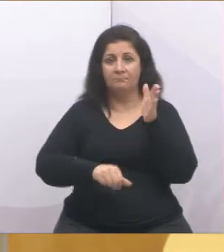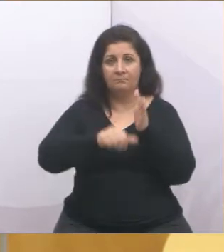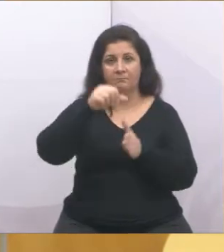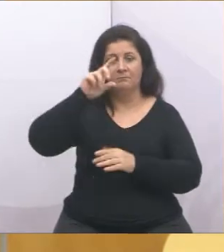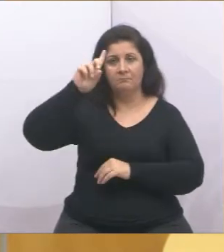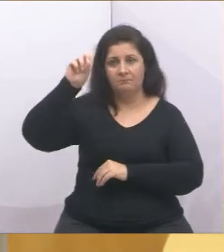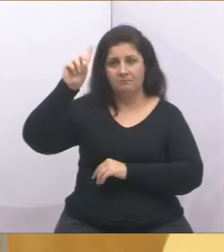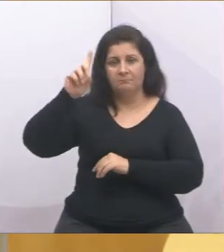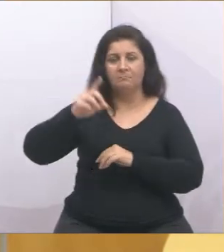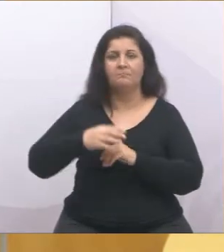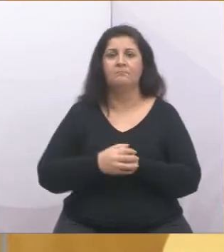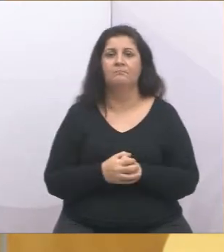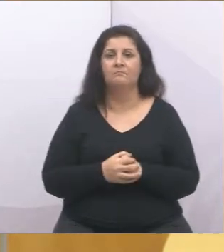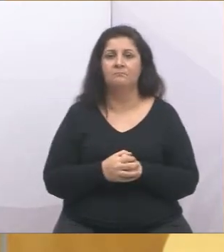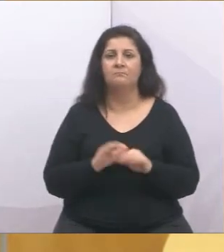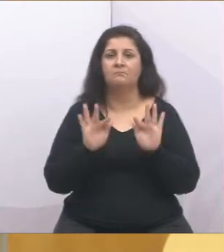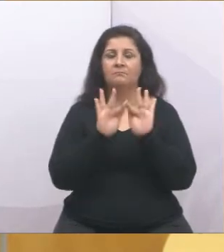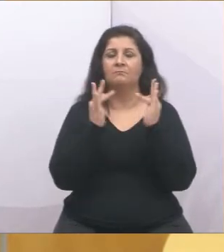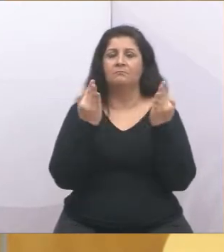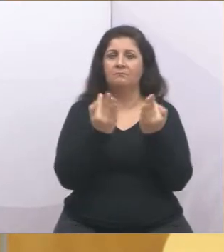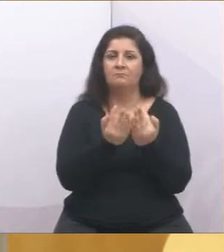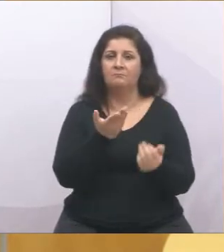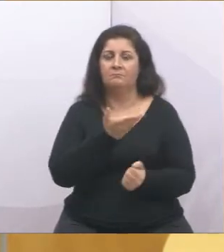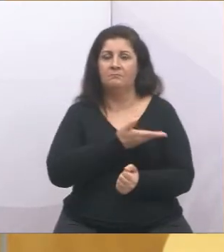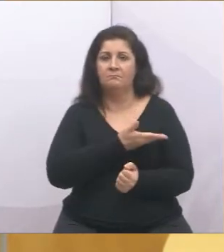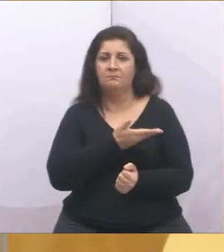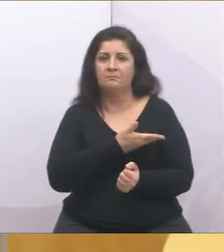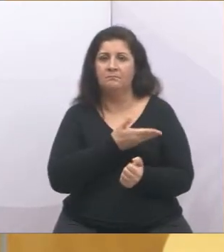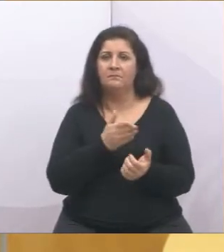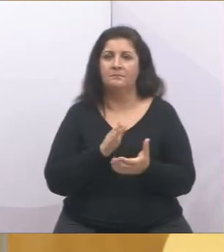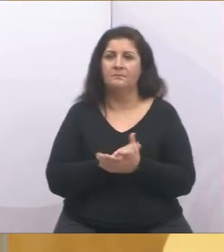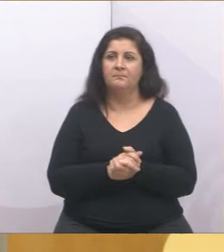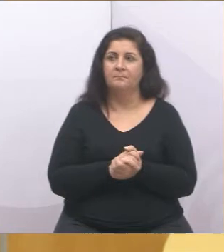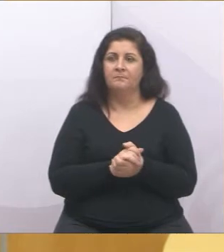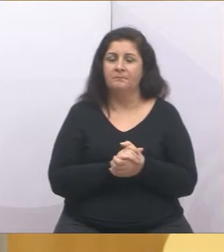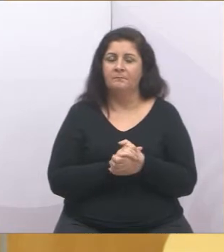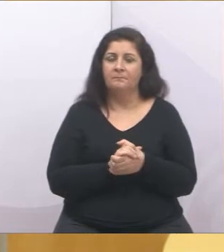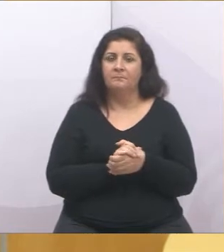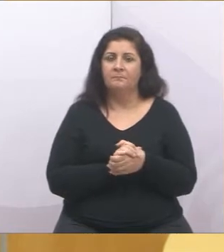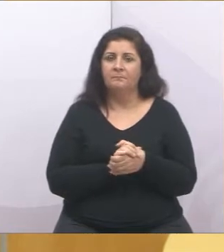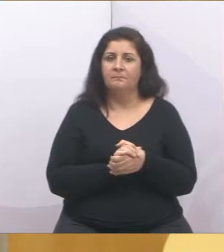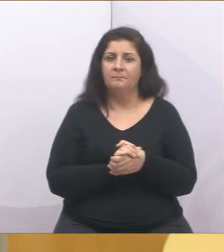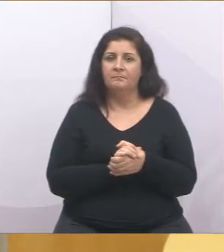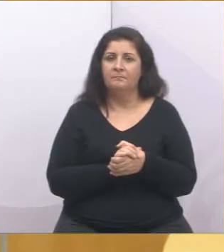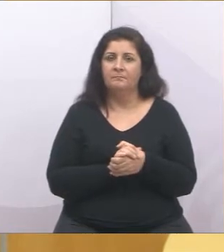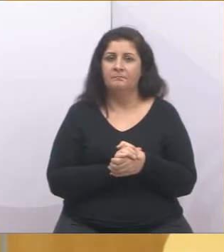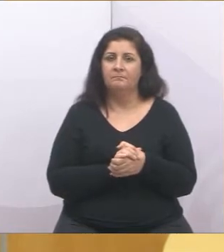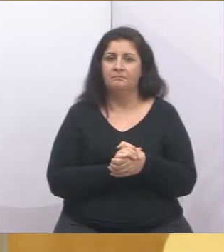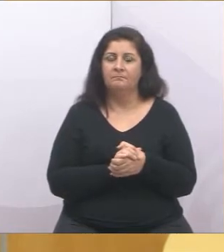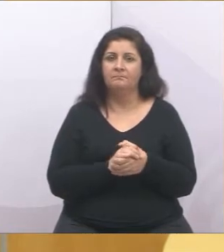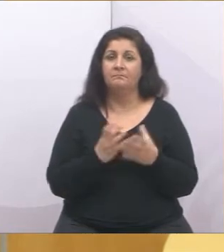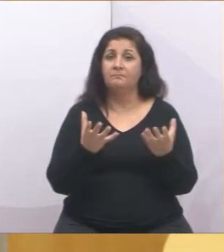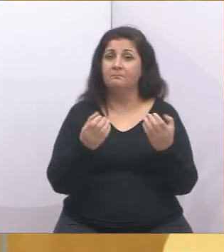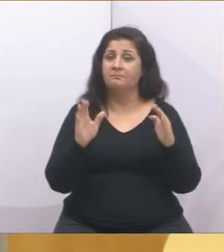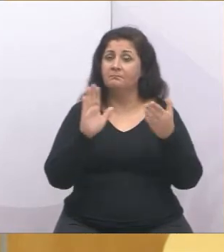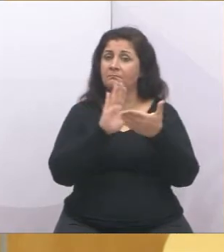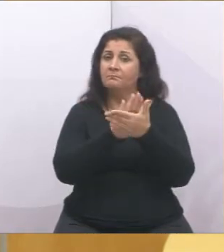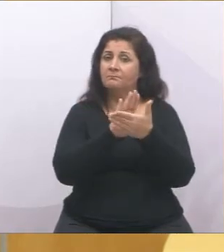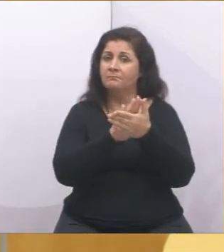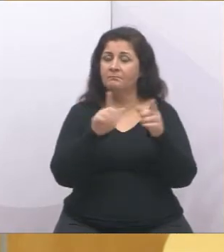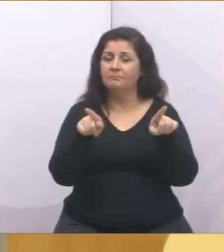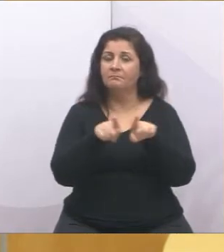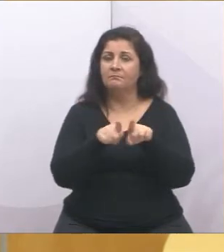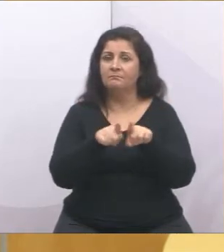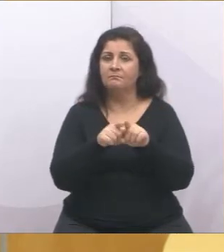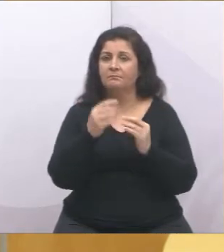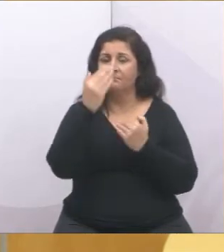também, aos meus familiares, amigos, que me ajudaram bastante. E quero parabenizar também